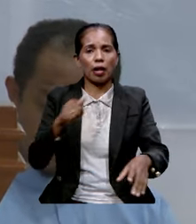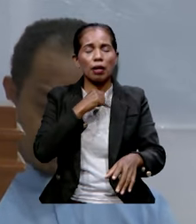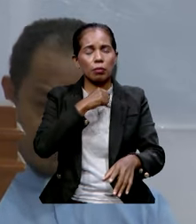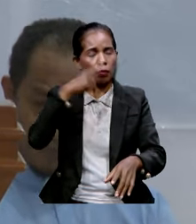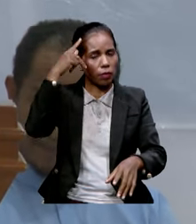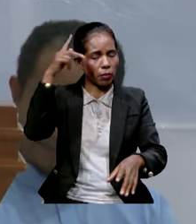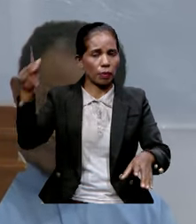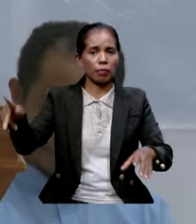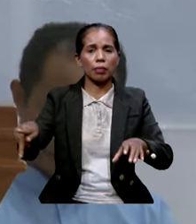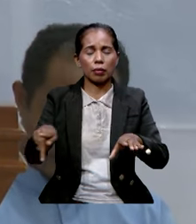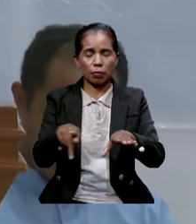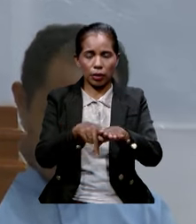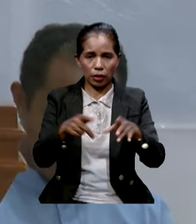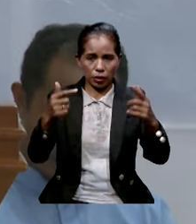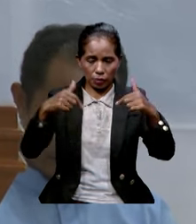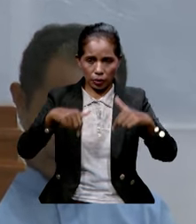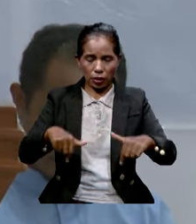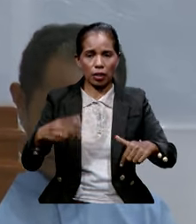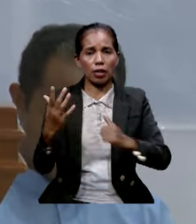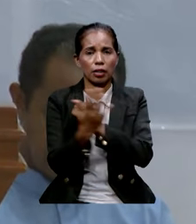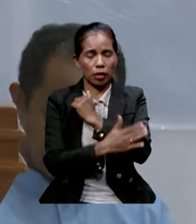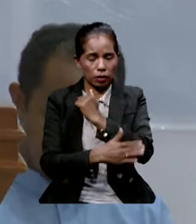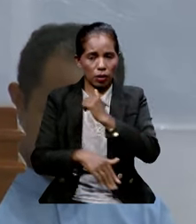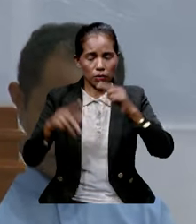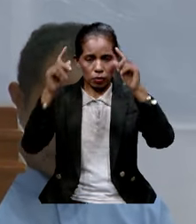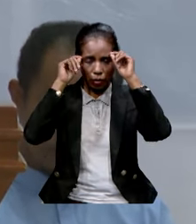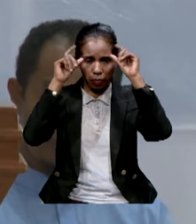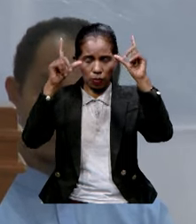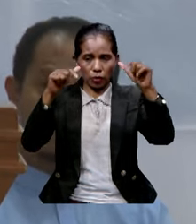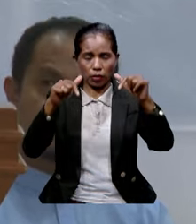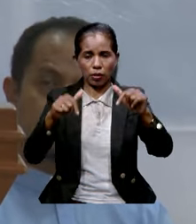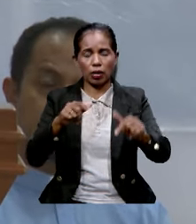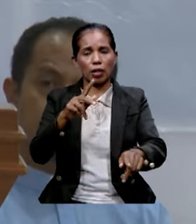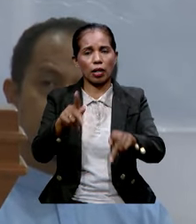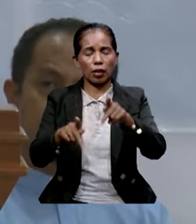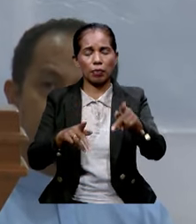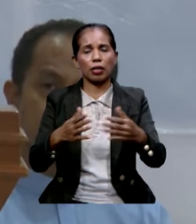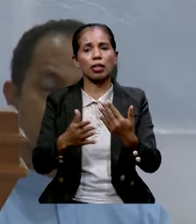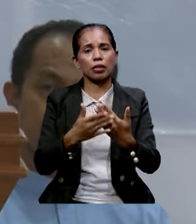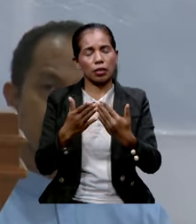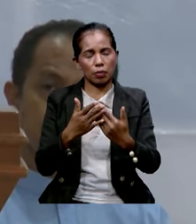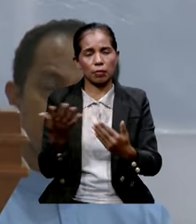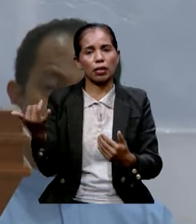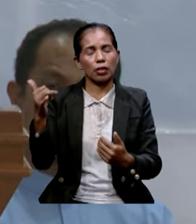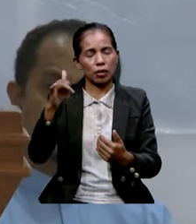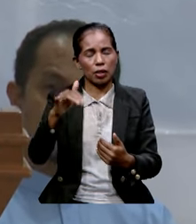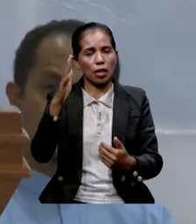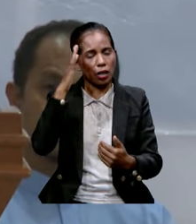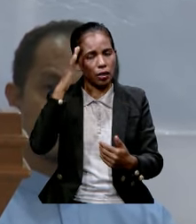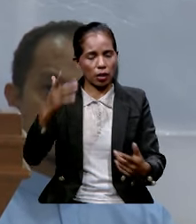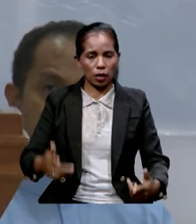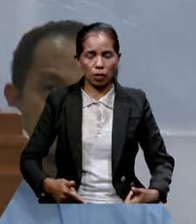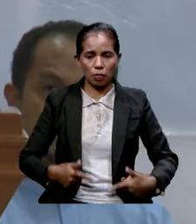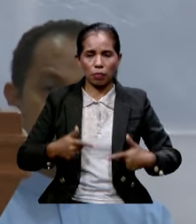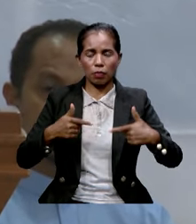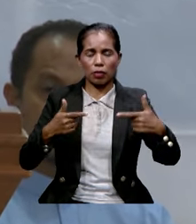Nian i herai doben Timor raida nebe nia povu simple sira hatene moris sira